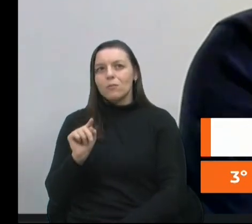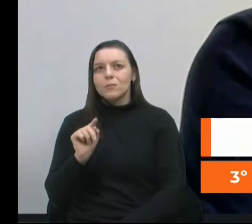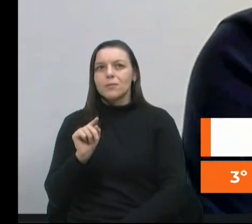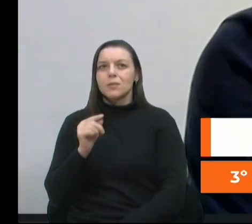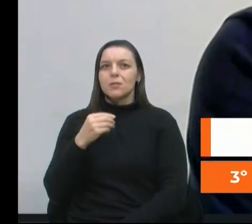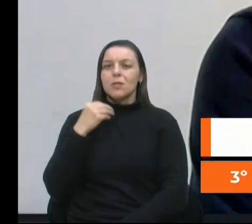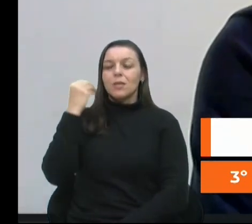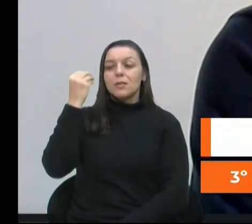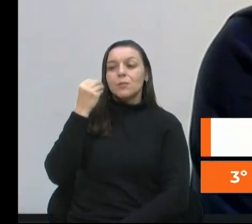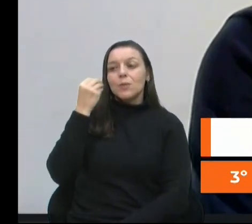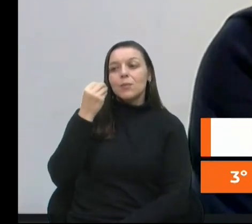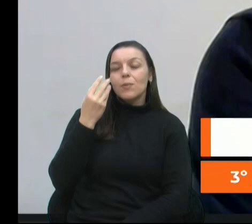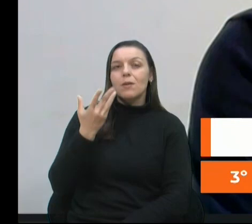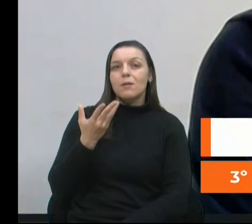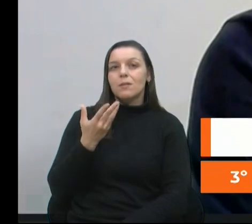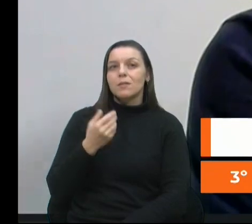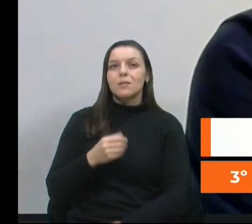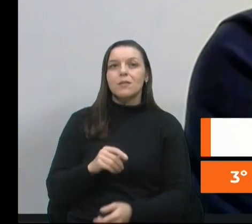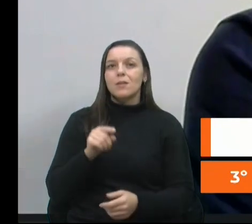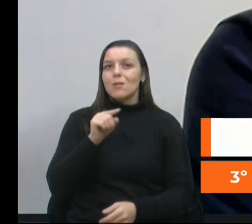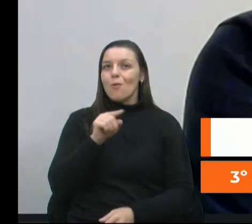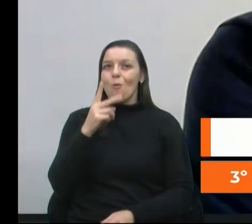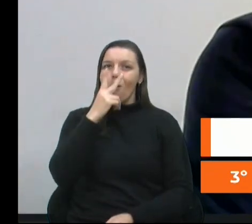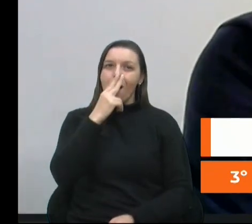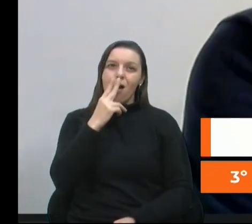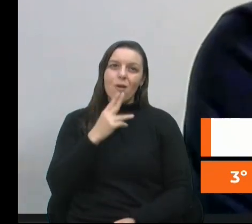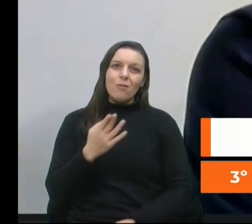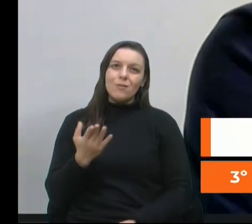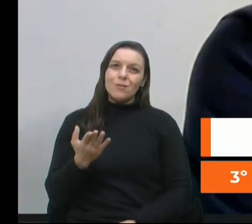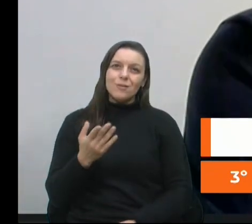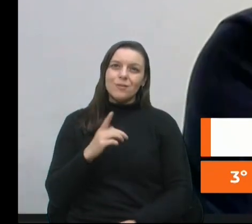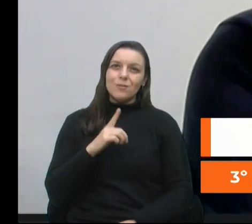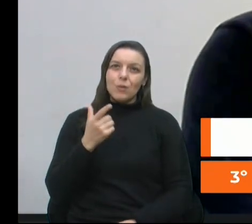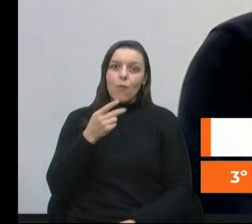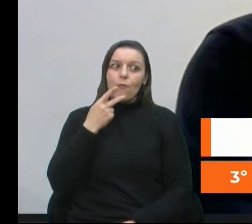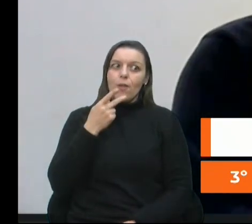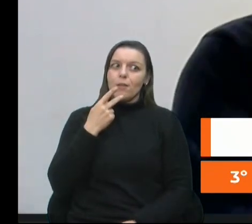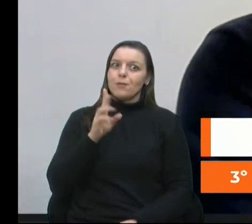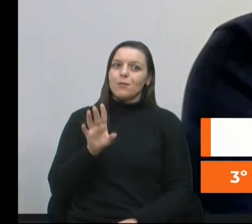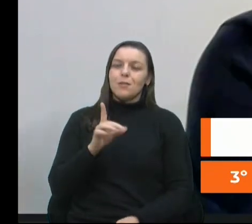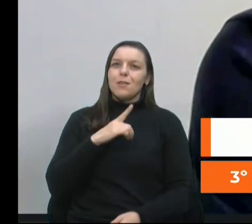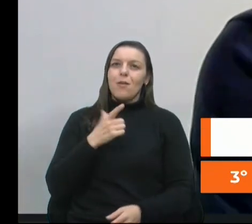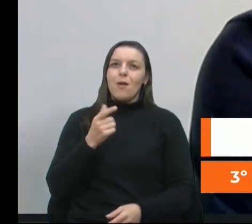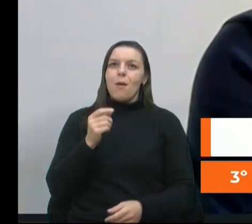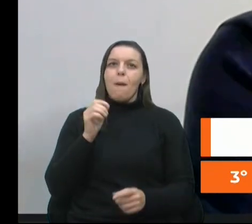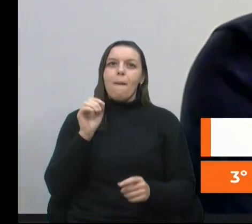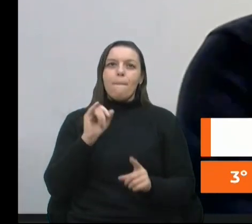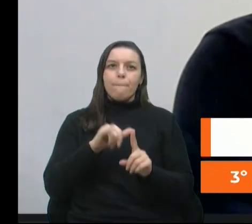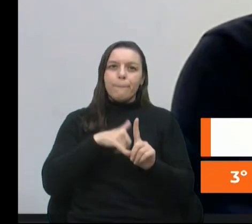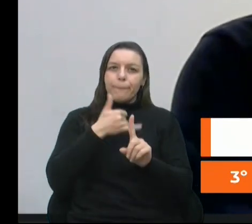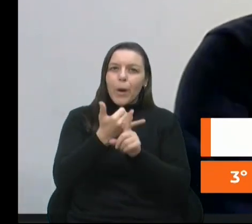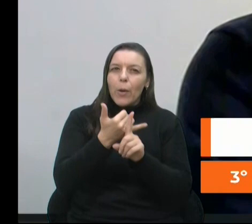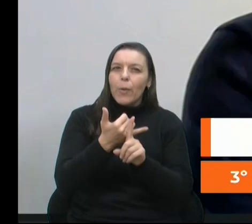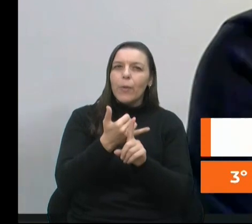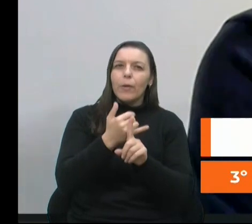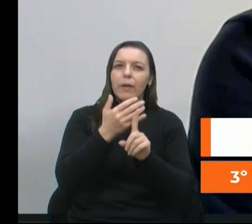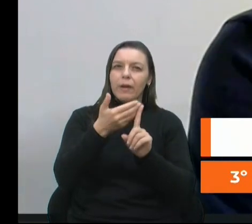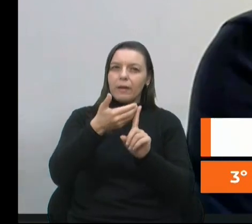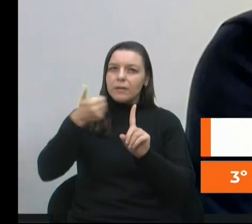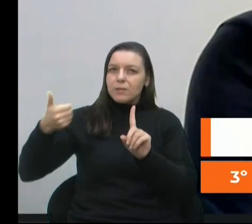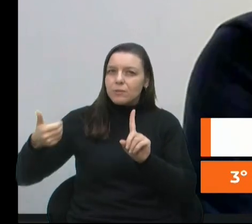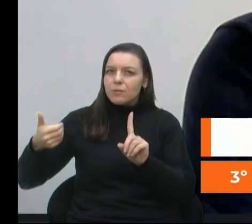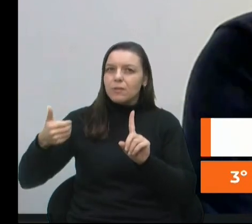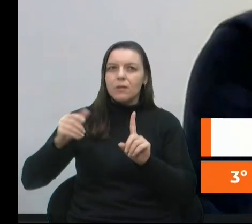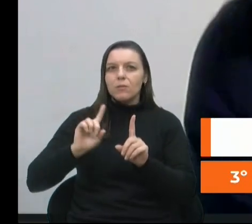não experienciou as coisas que você experienciou. Não estou falando que não rola bullying, não estou falando que não rola exclusão